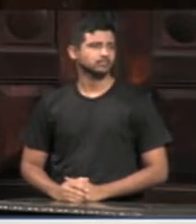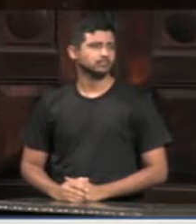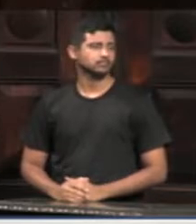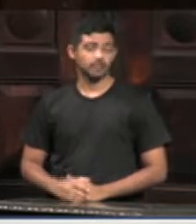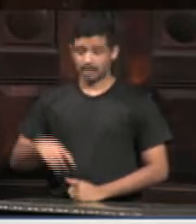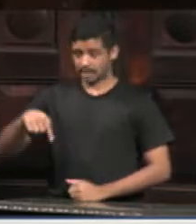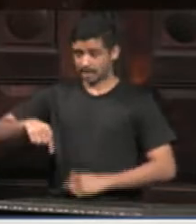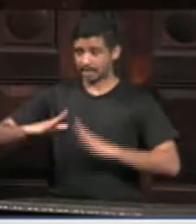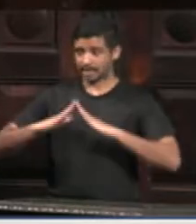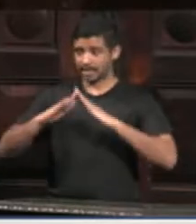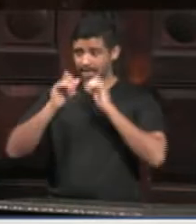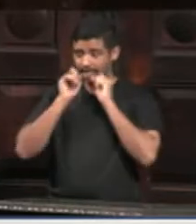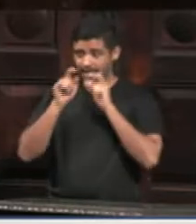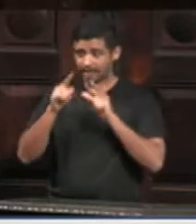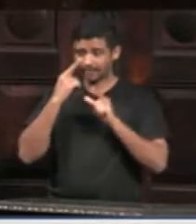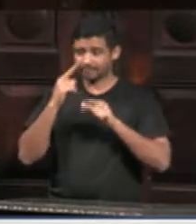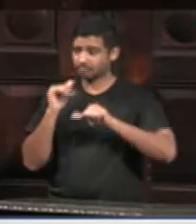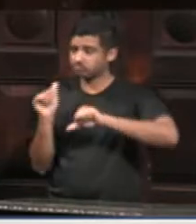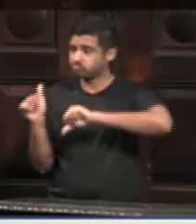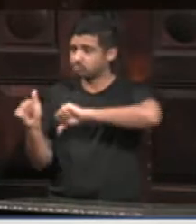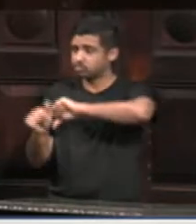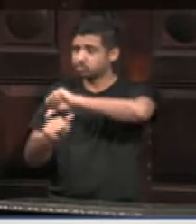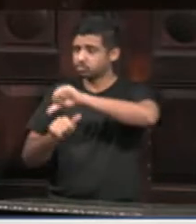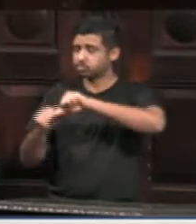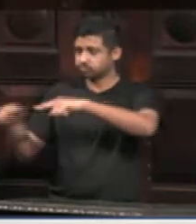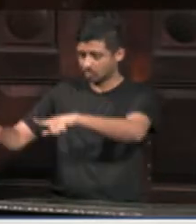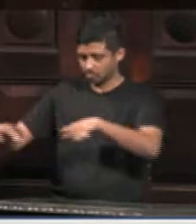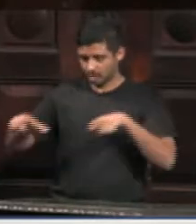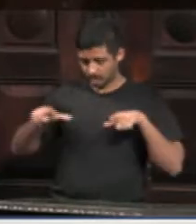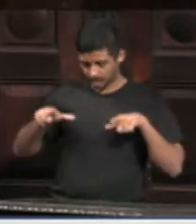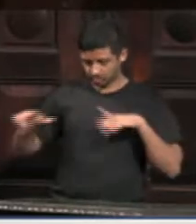Esta casa modificou a mensagem do governo,